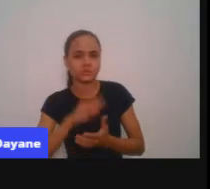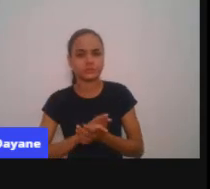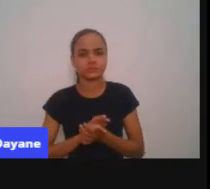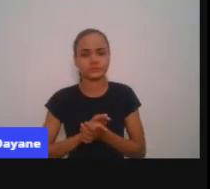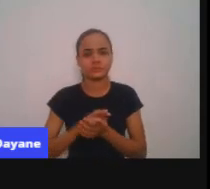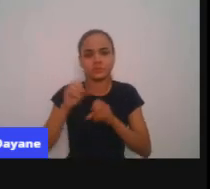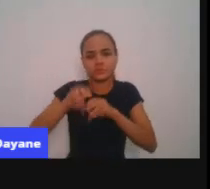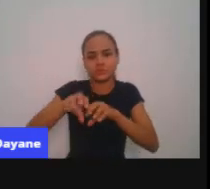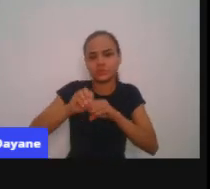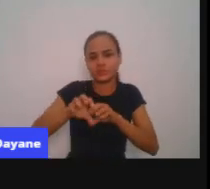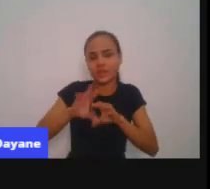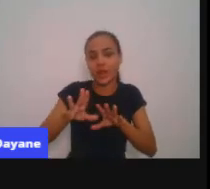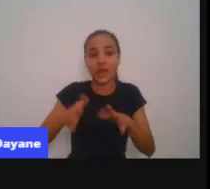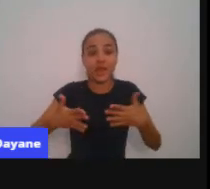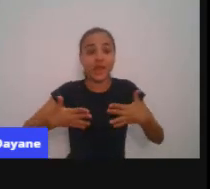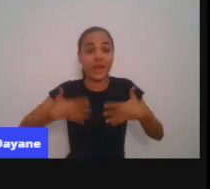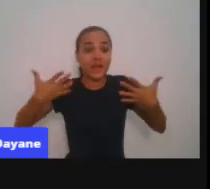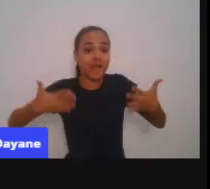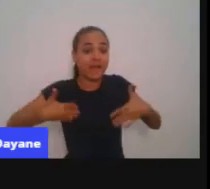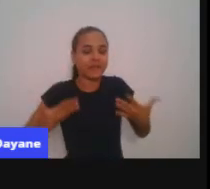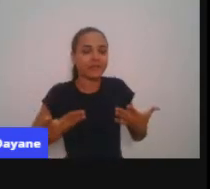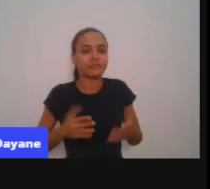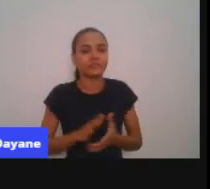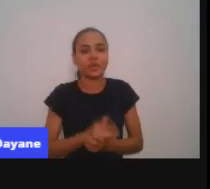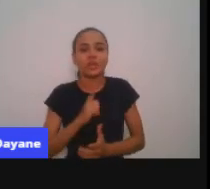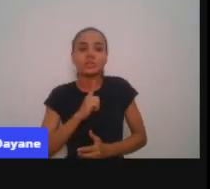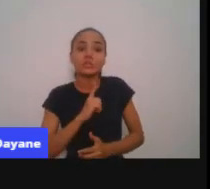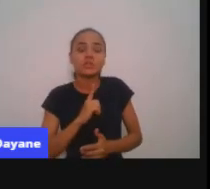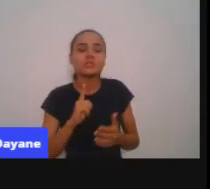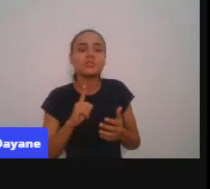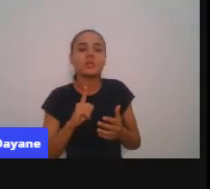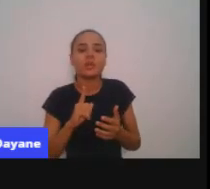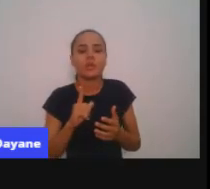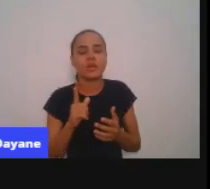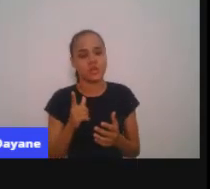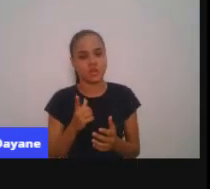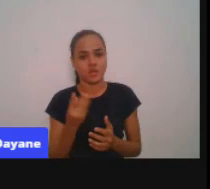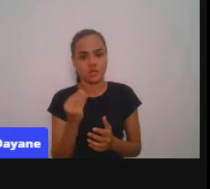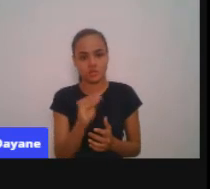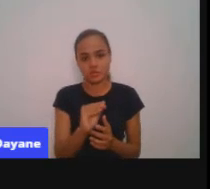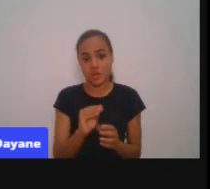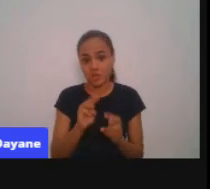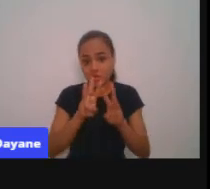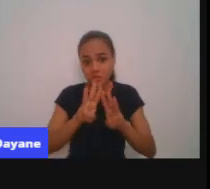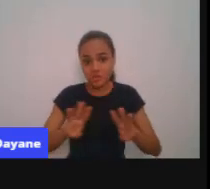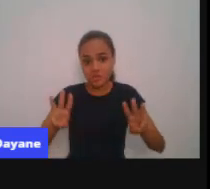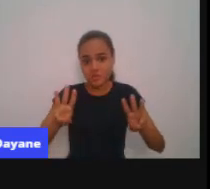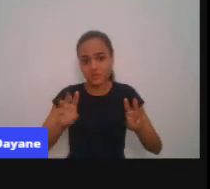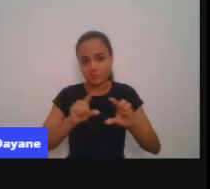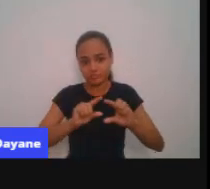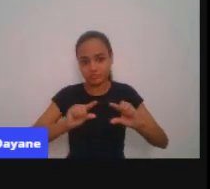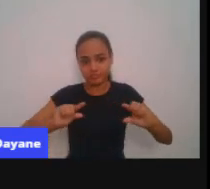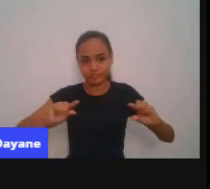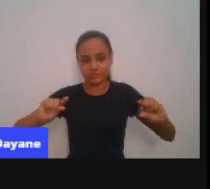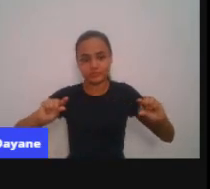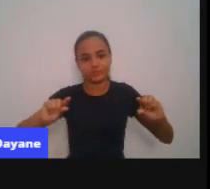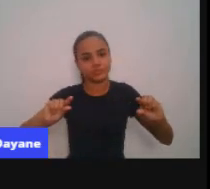aqui. Eu coloquei vários links aqui, mas eu coloquei esses links sempre